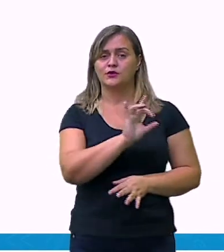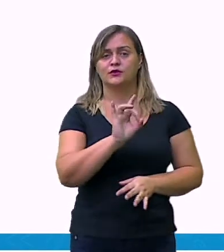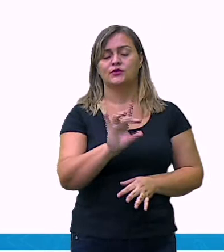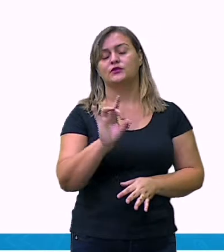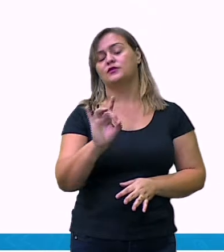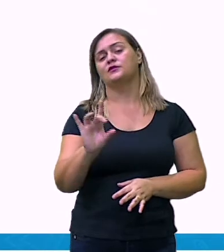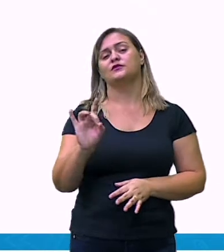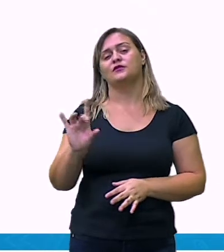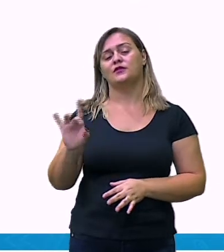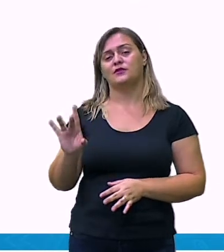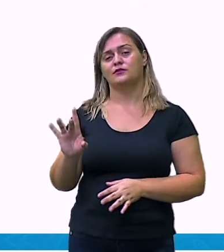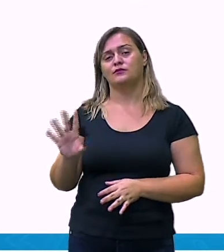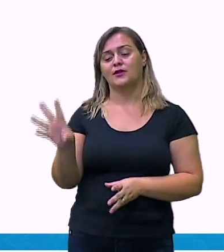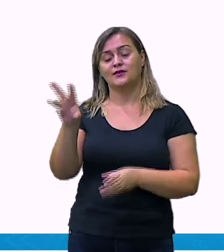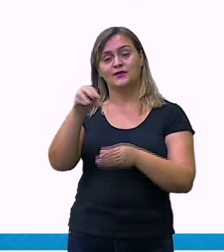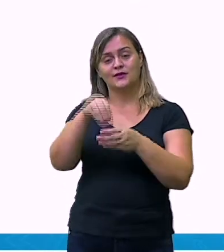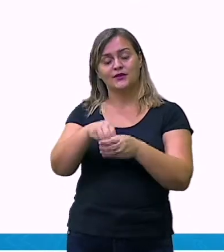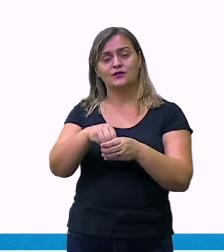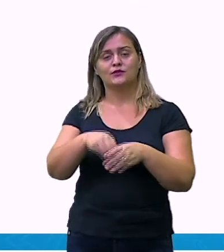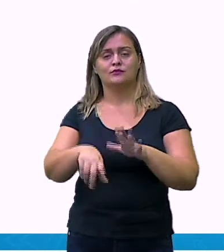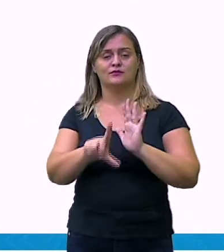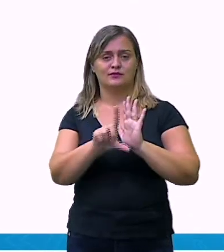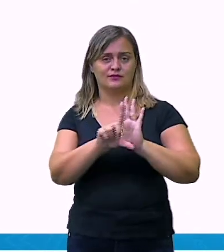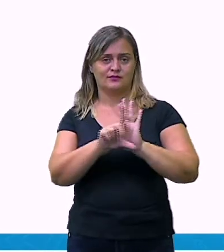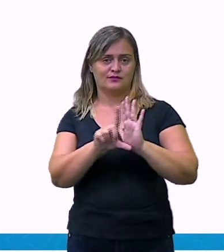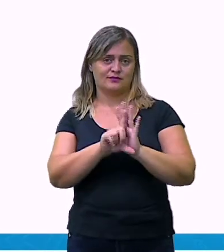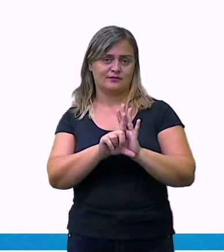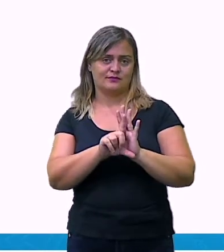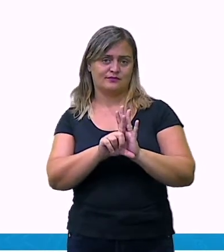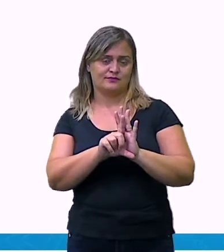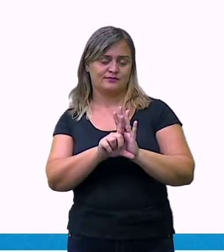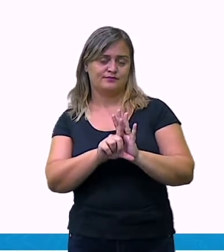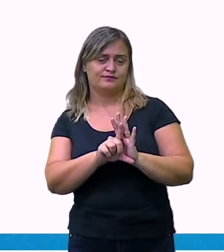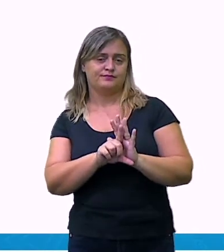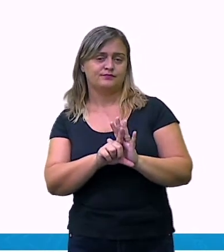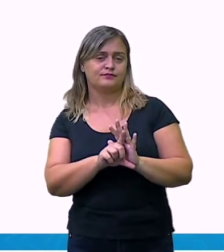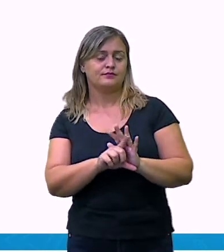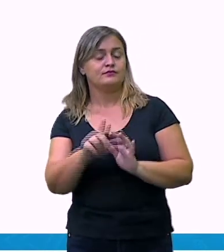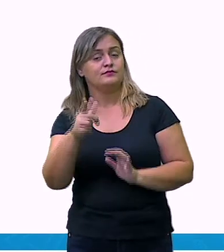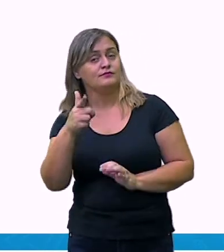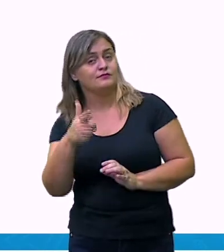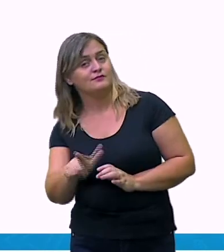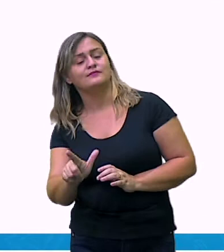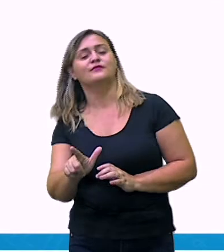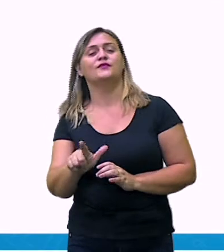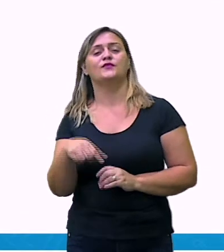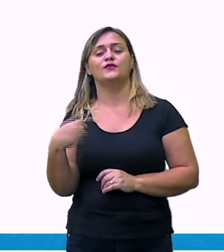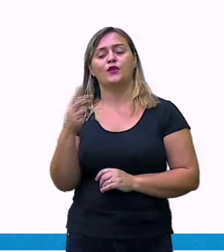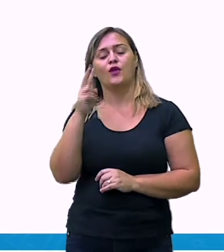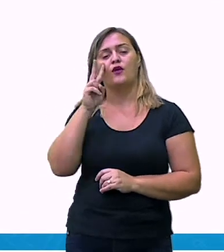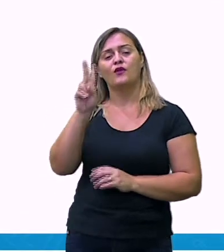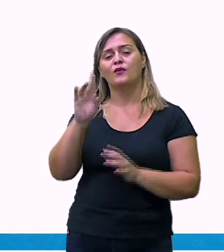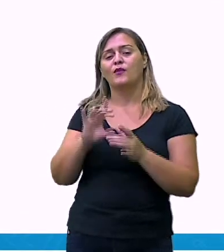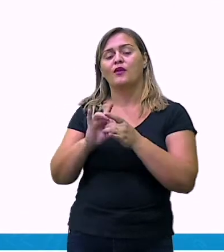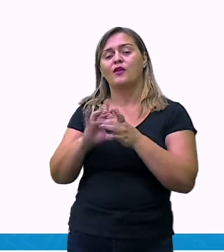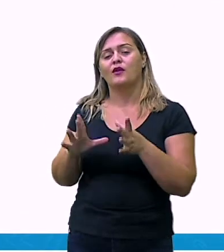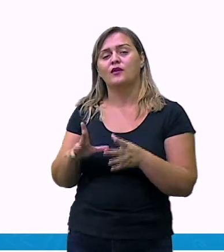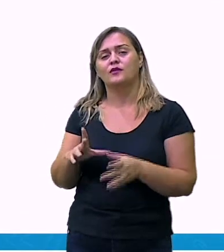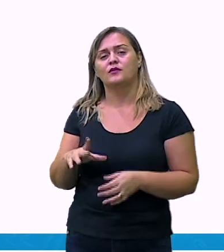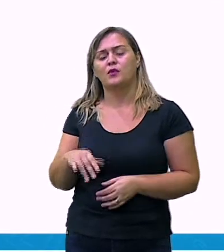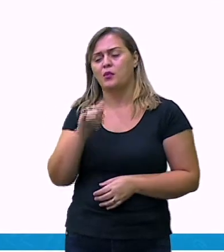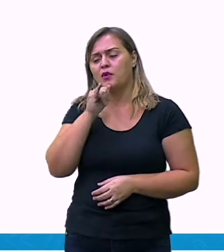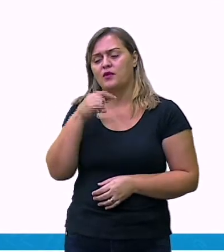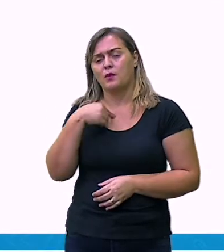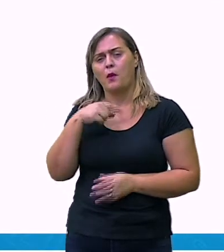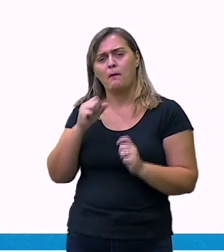termos previstos na lei. Mais uma vez aqui nós vamos ver a questão da liberdade. Eu posso escrever o